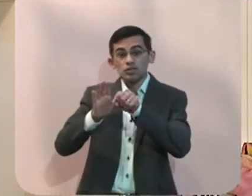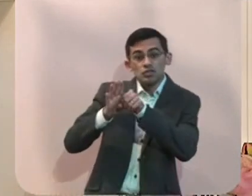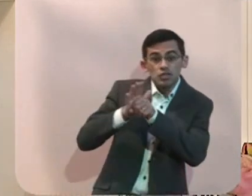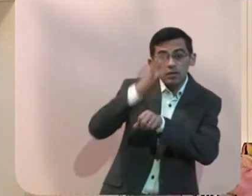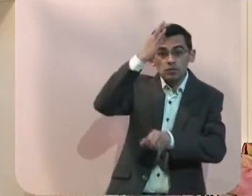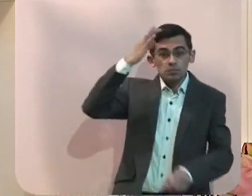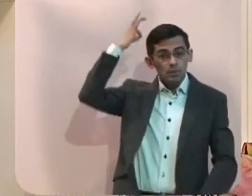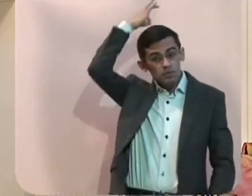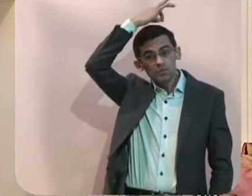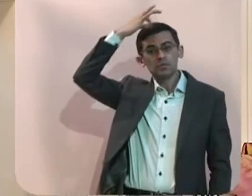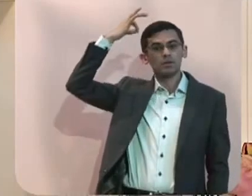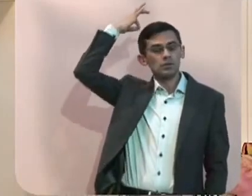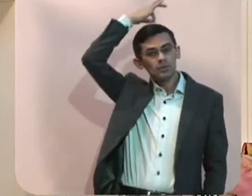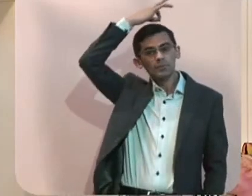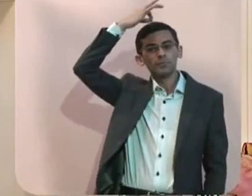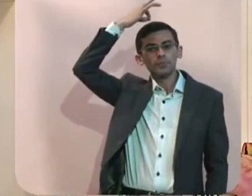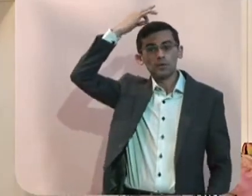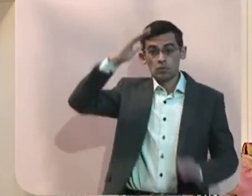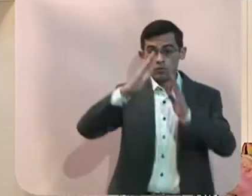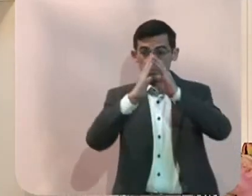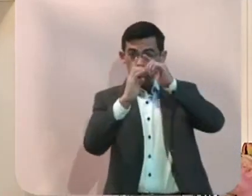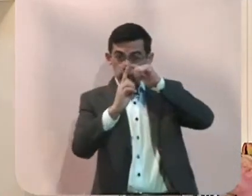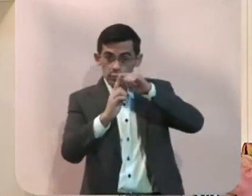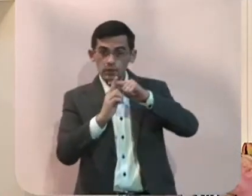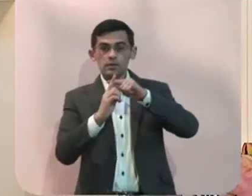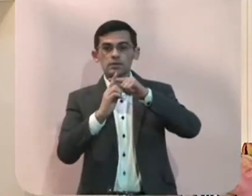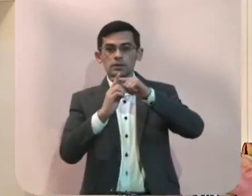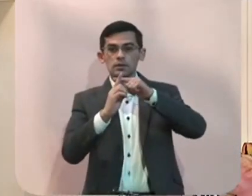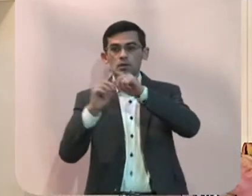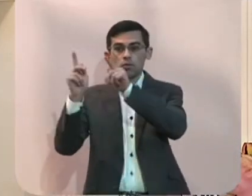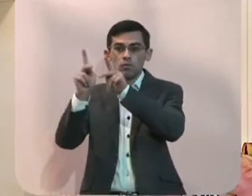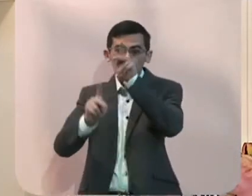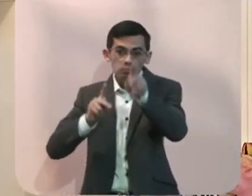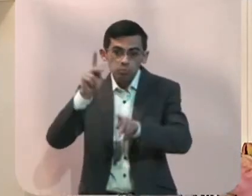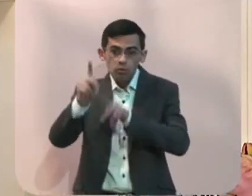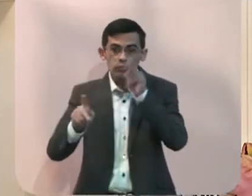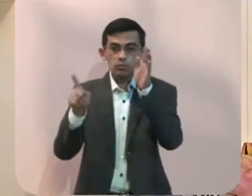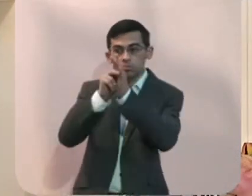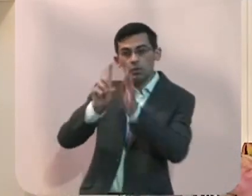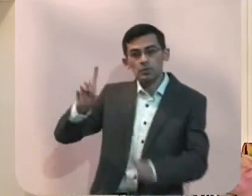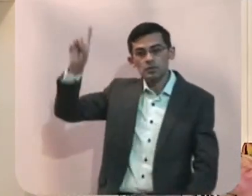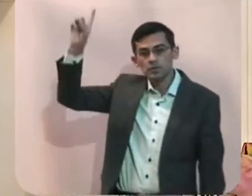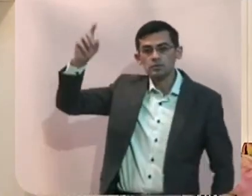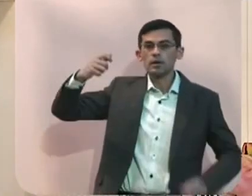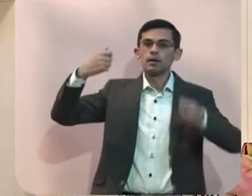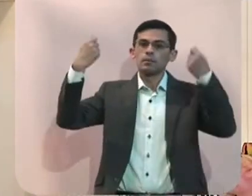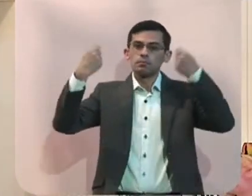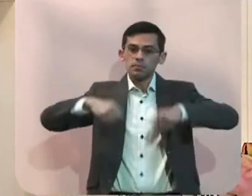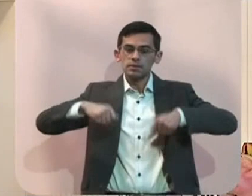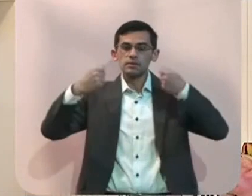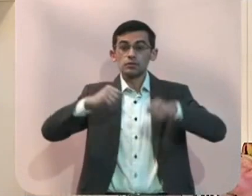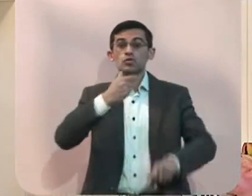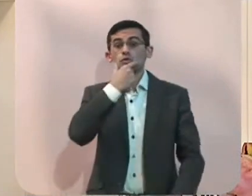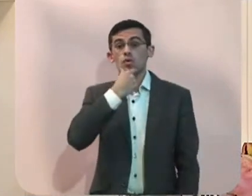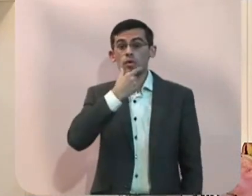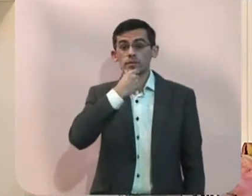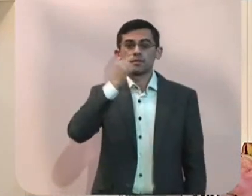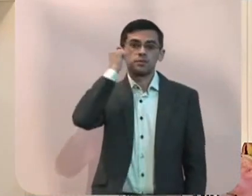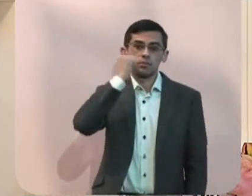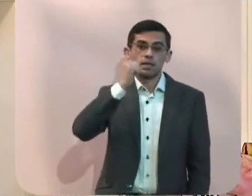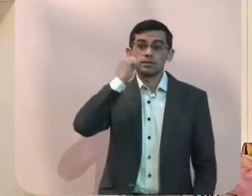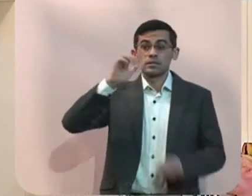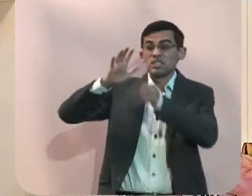Espírito Santo. Uma igreja, o povo de Deus, precisa de homens e